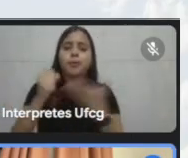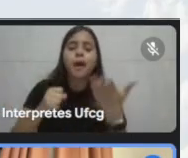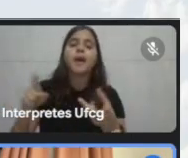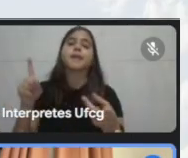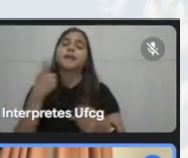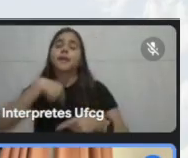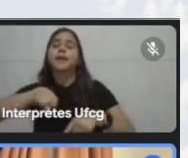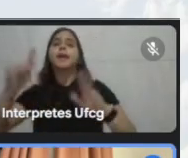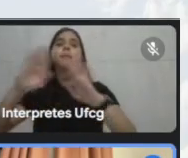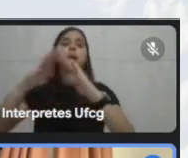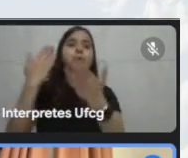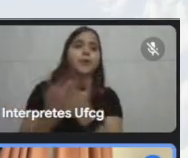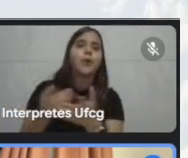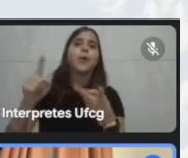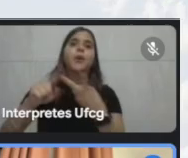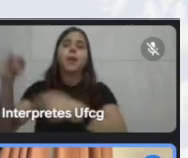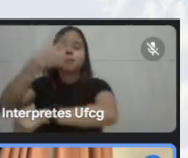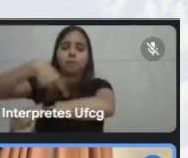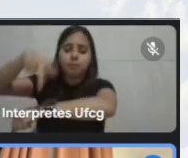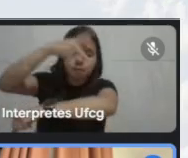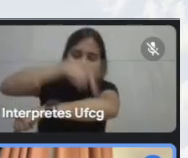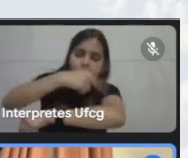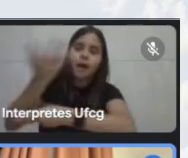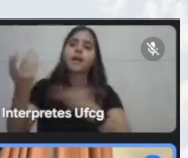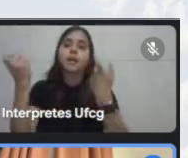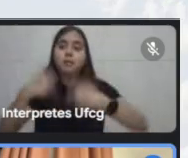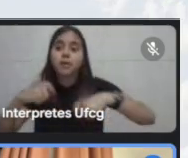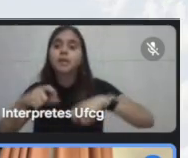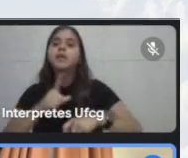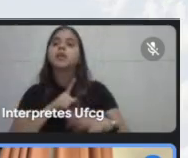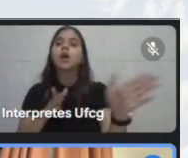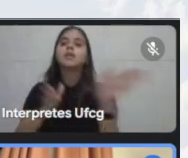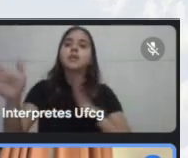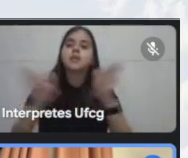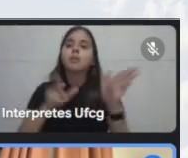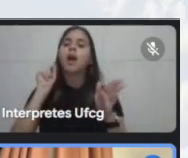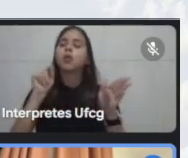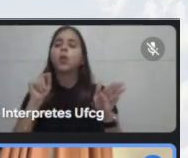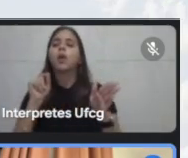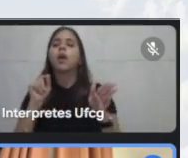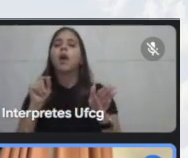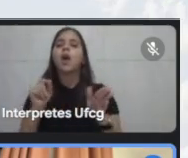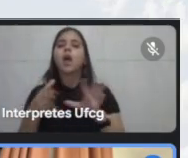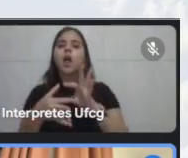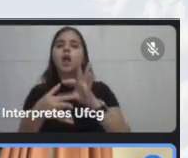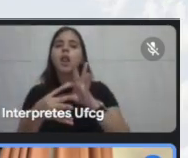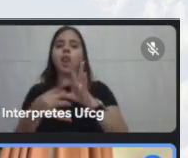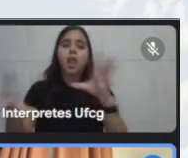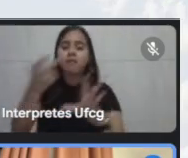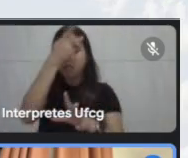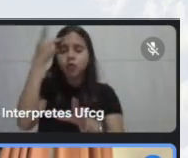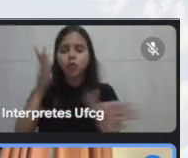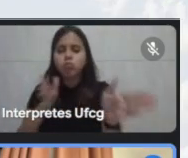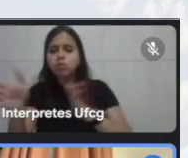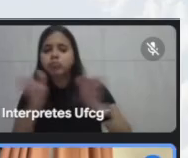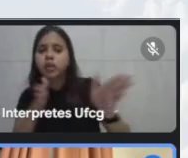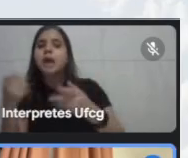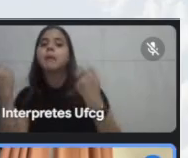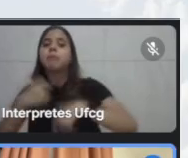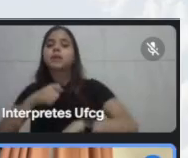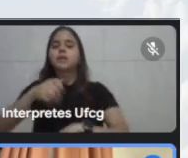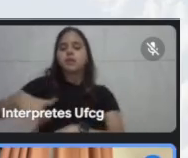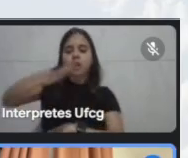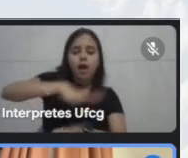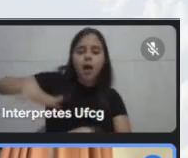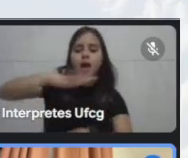praças, parques, e a gente precisa de espaços públicos de qualidade. Então, a gente tem essa necessidade hoje de melhorar a